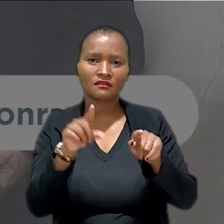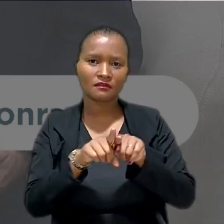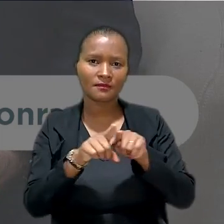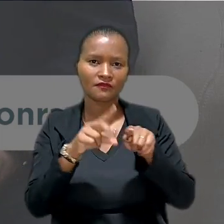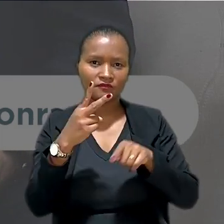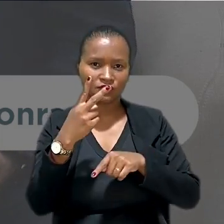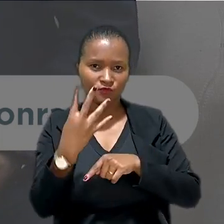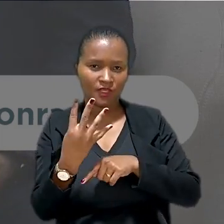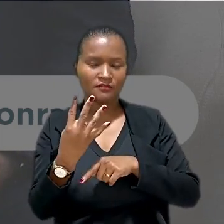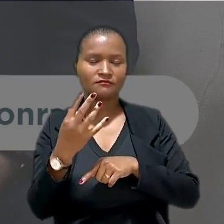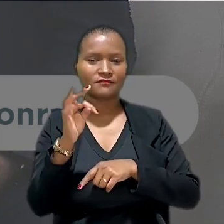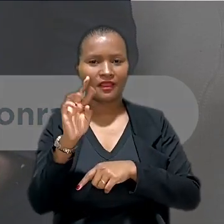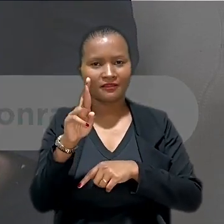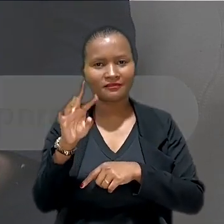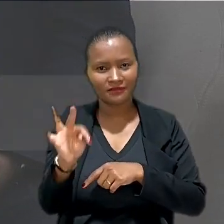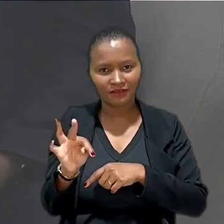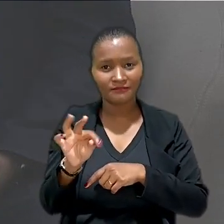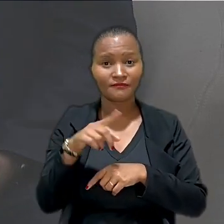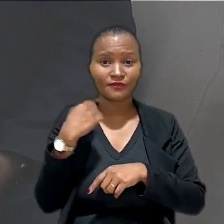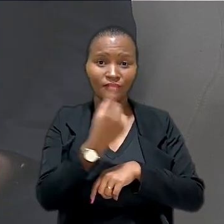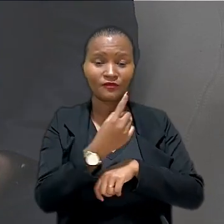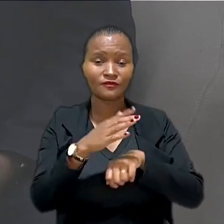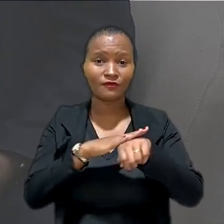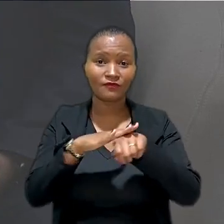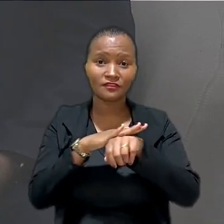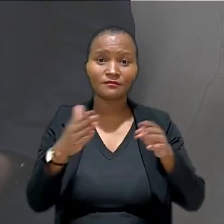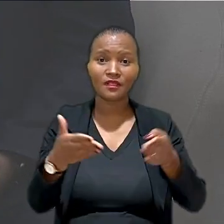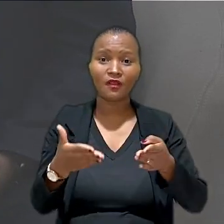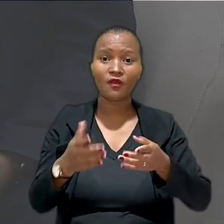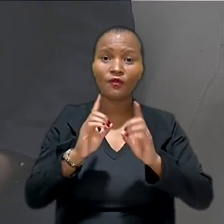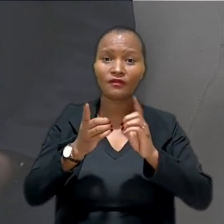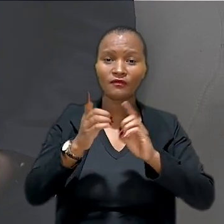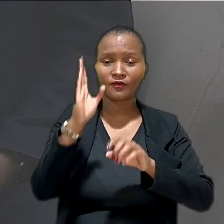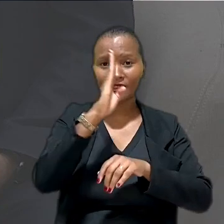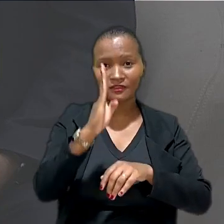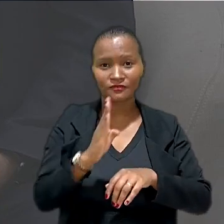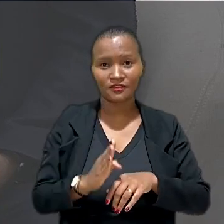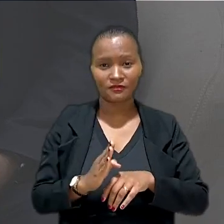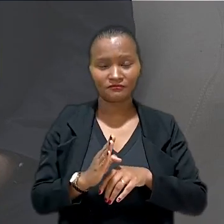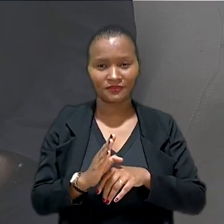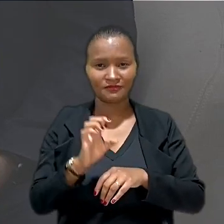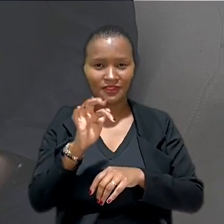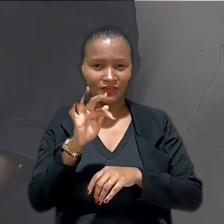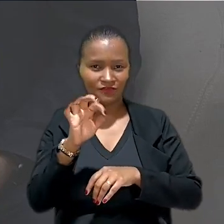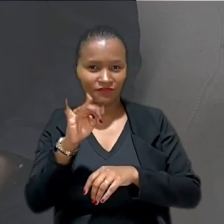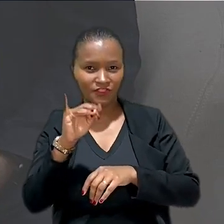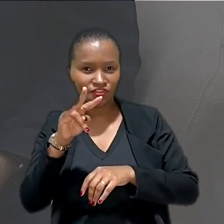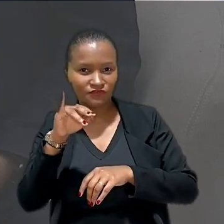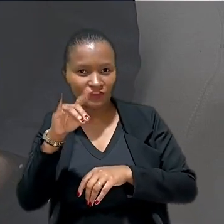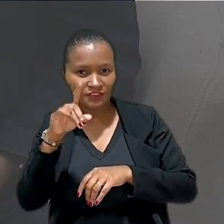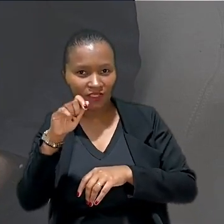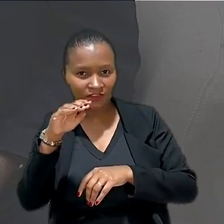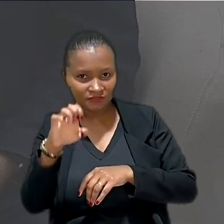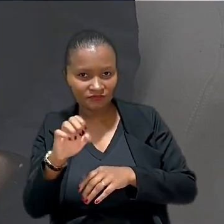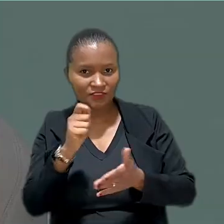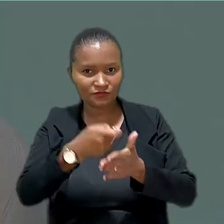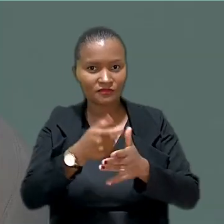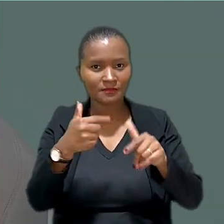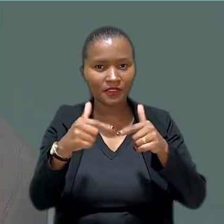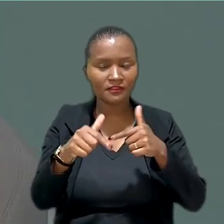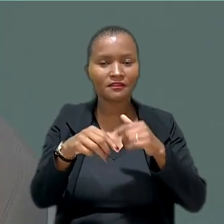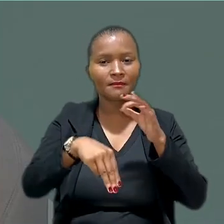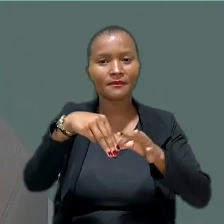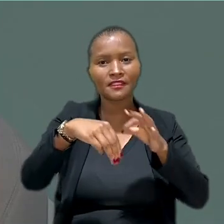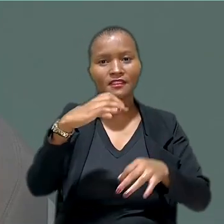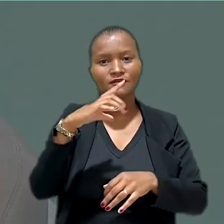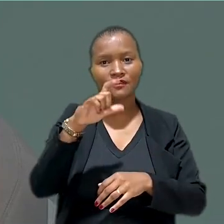os 24 tribunais regionais do trabalho, a gente conversa agora com o coordenador nacional da efetividade da execução trabalhista, ministro